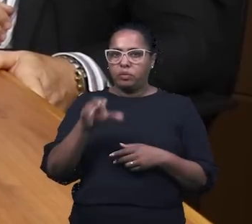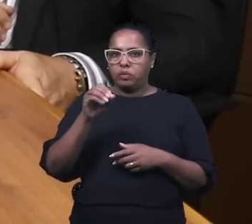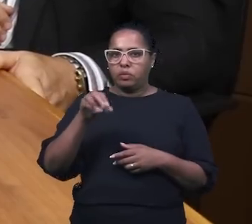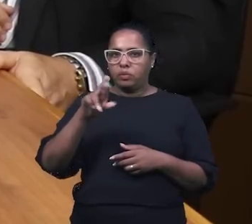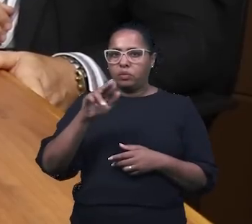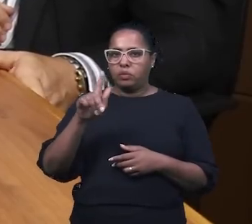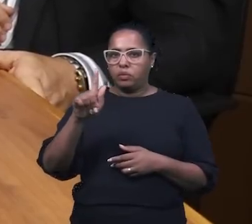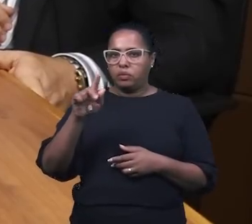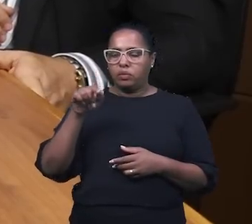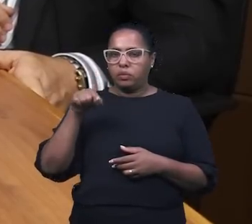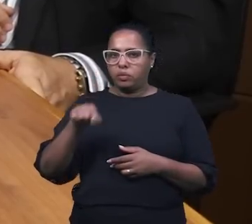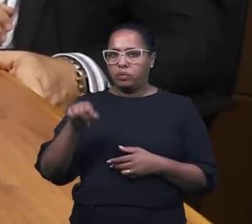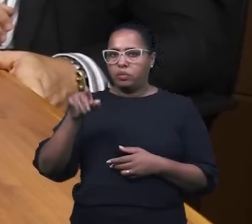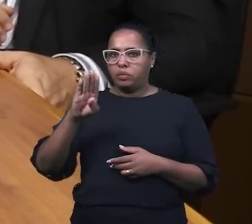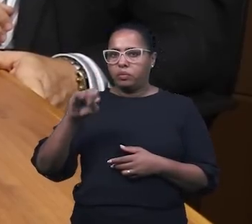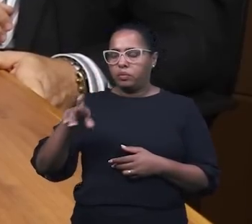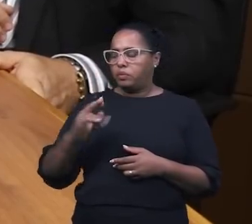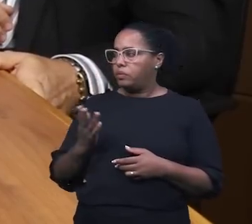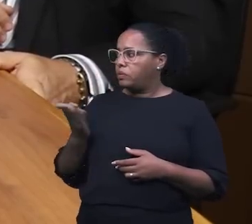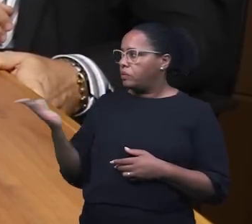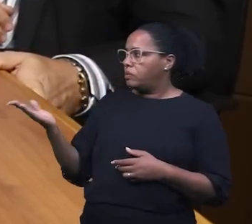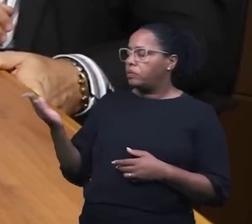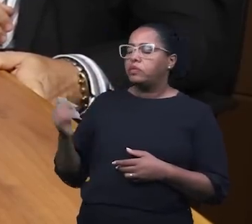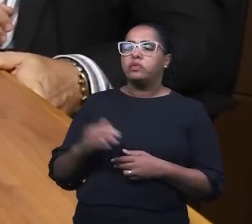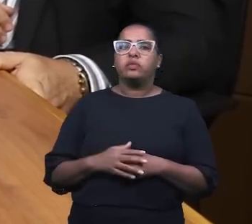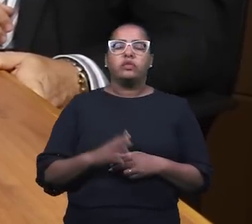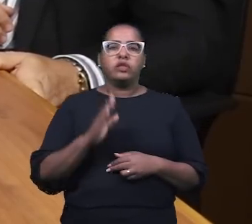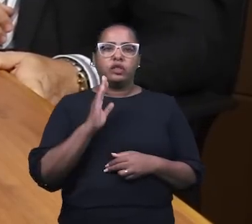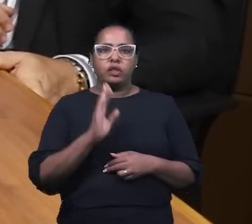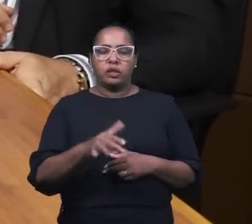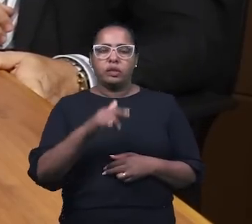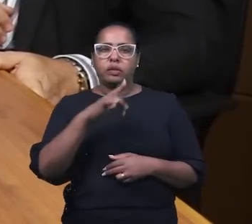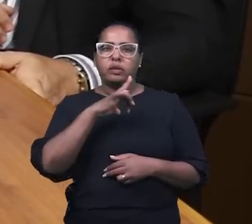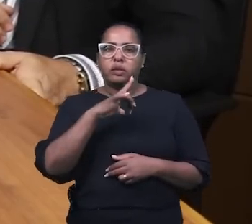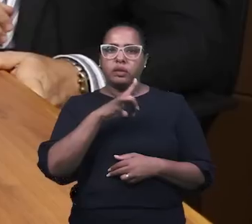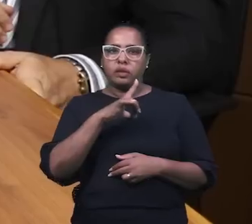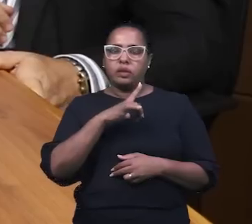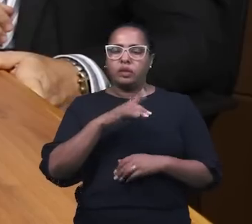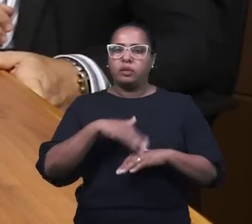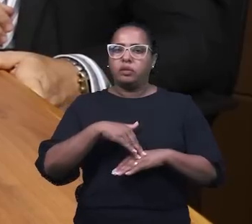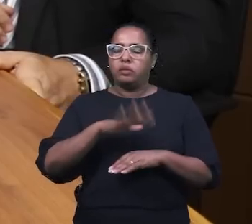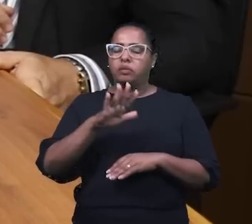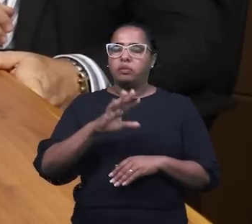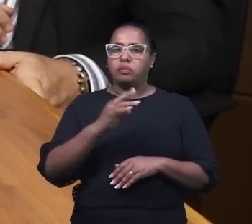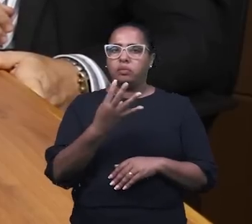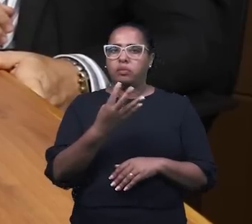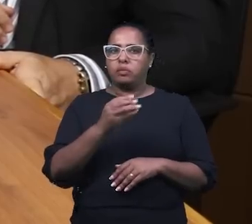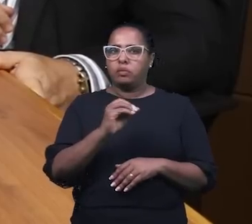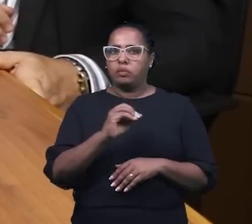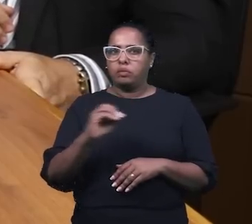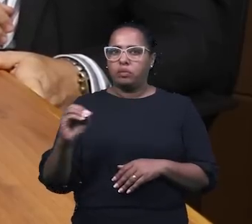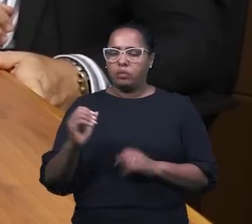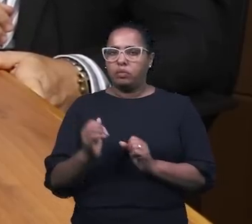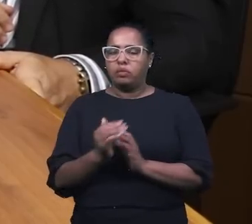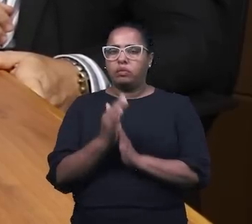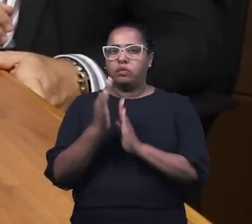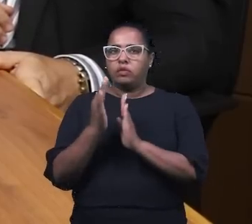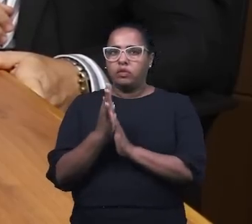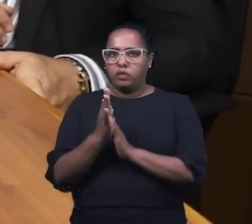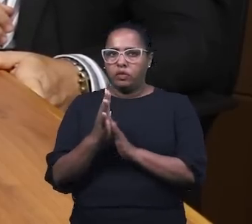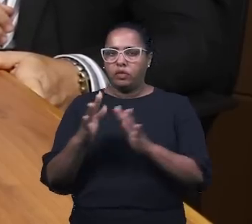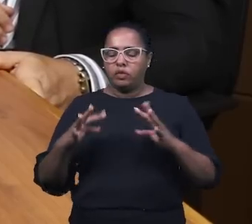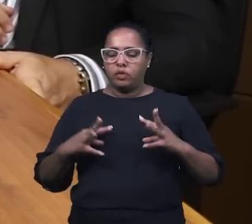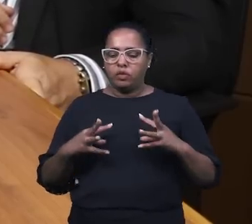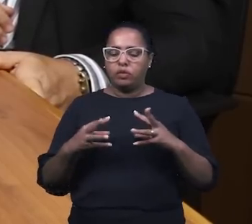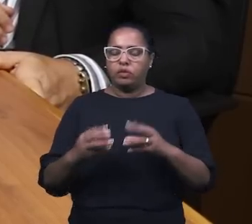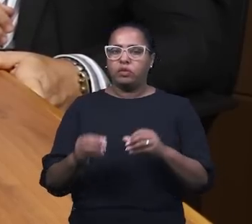louvor@presbitério.org.br. Perfeito. Este e-mail nós recebemos, nós já temos lá mais de 400 hinos lá. E